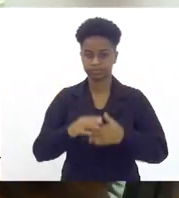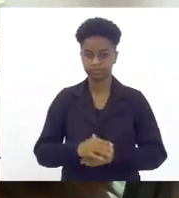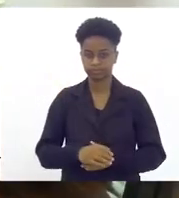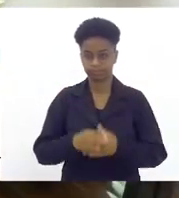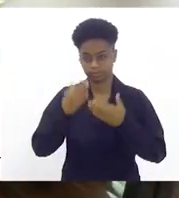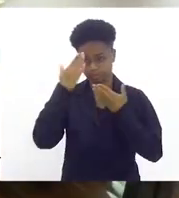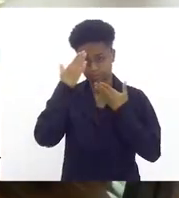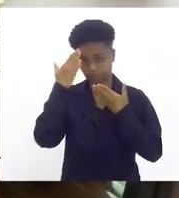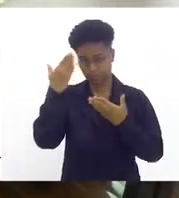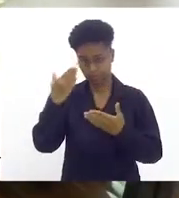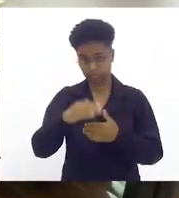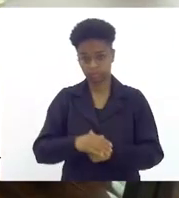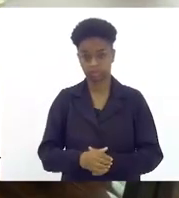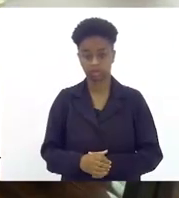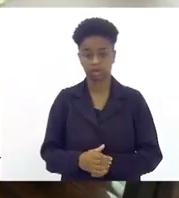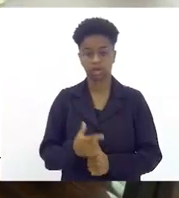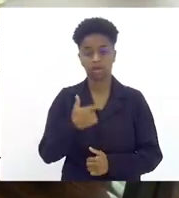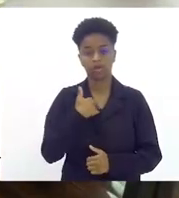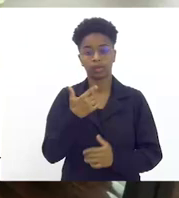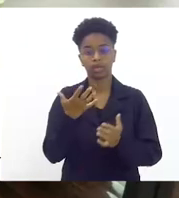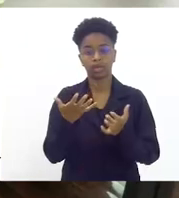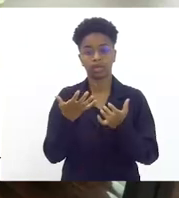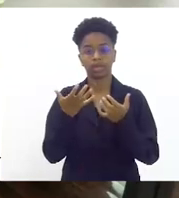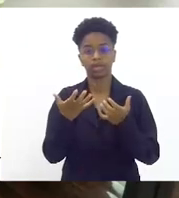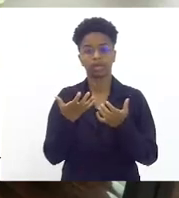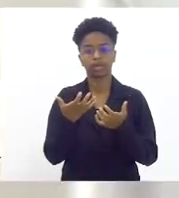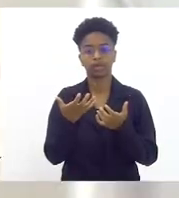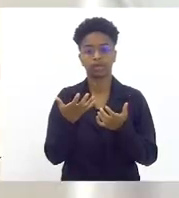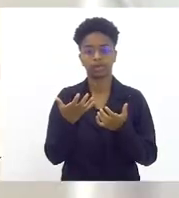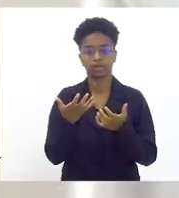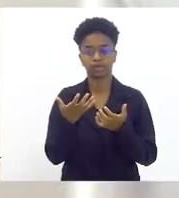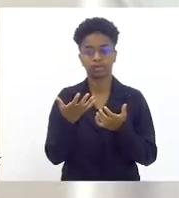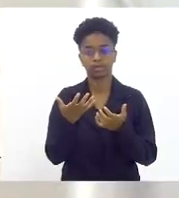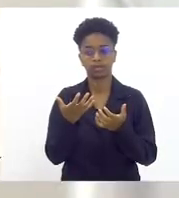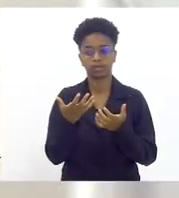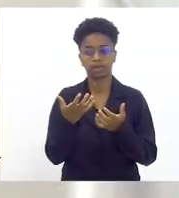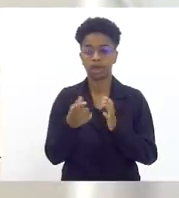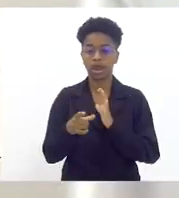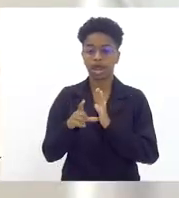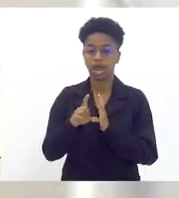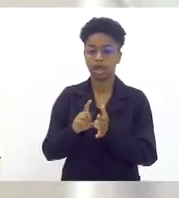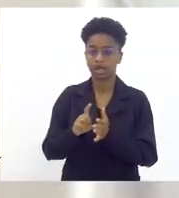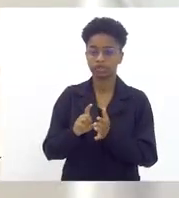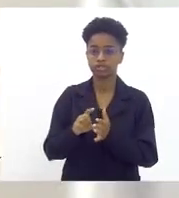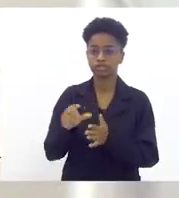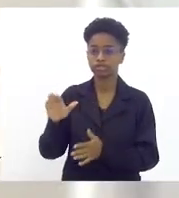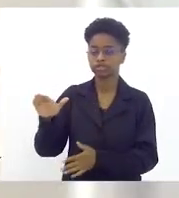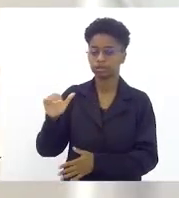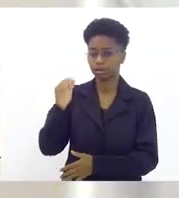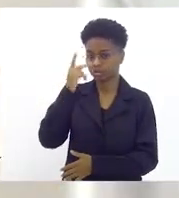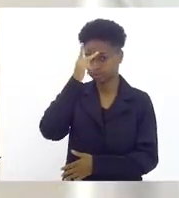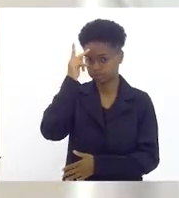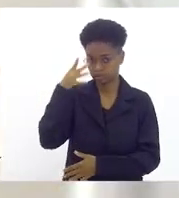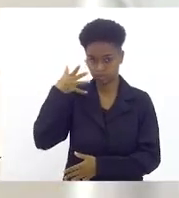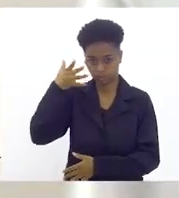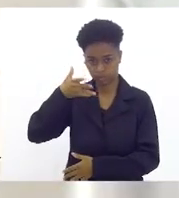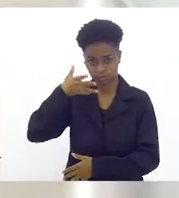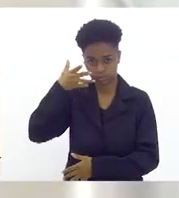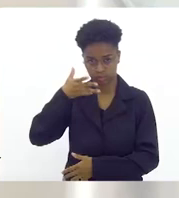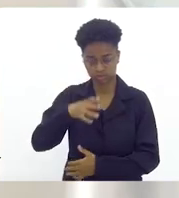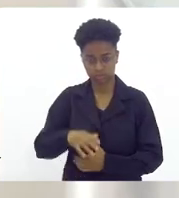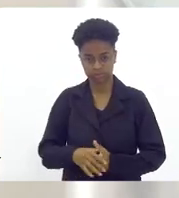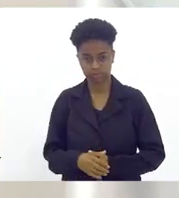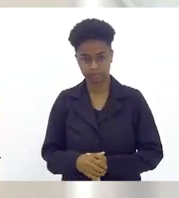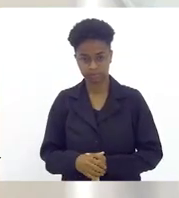Muitíssimo obrigada. Queria só, antes de passar a palavra para a próxima oradora ou orador